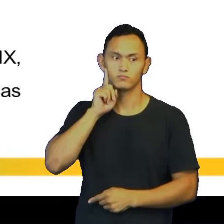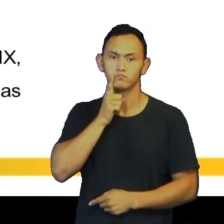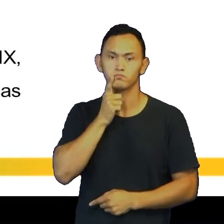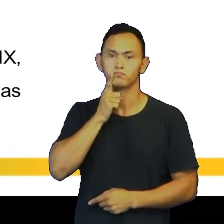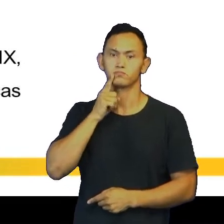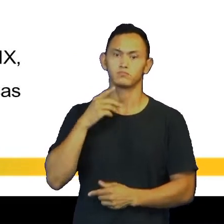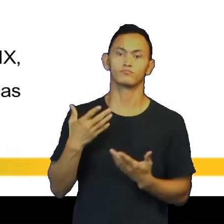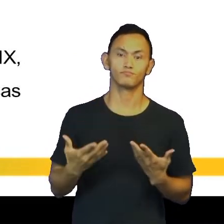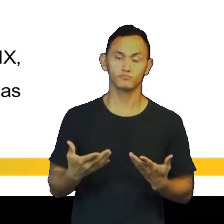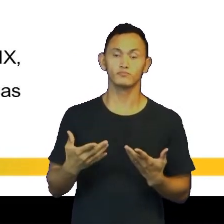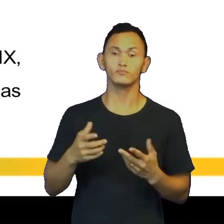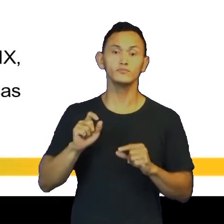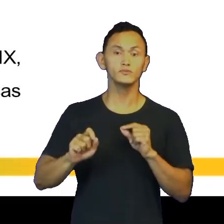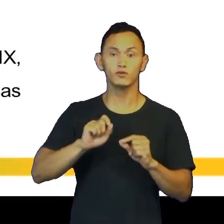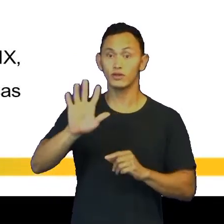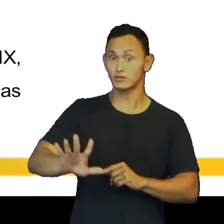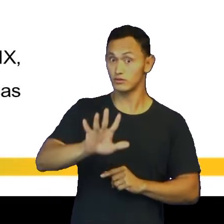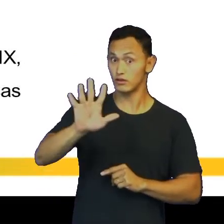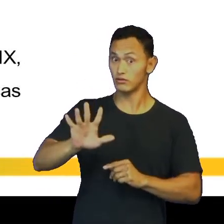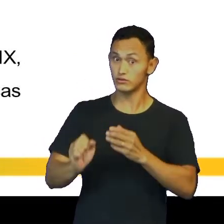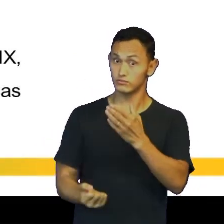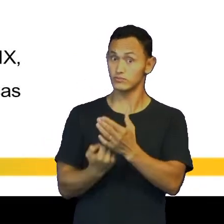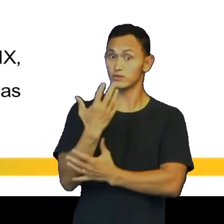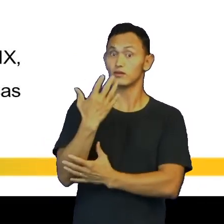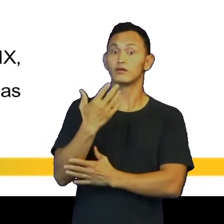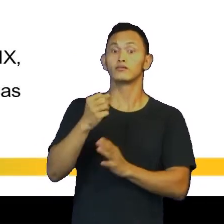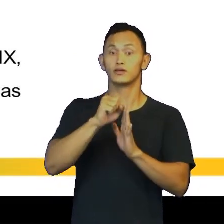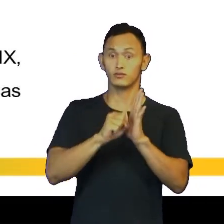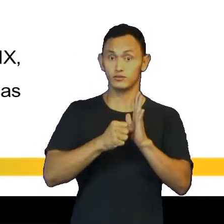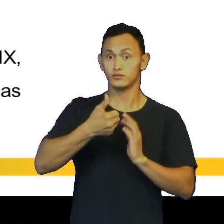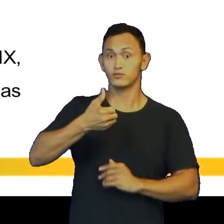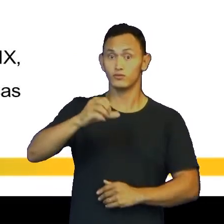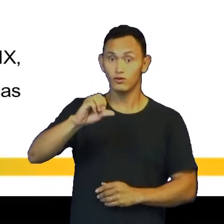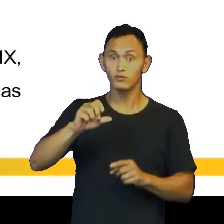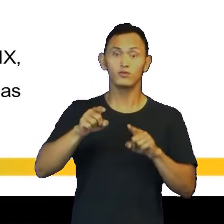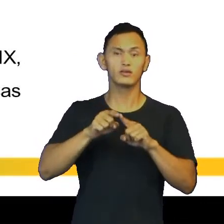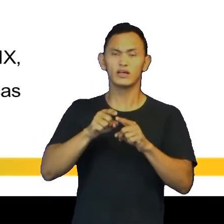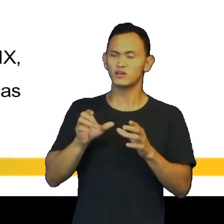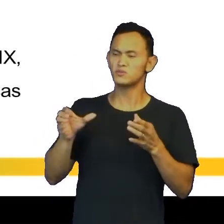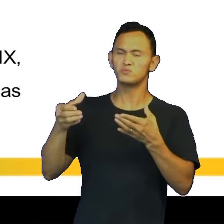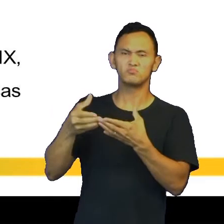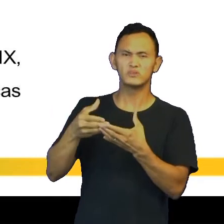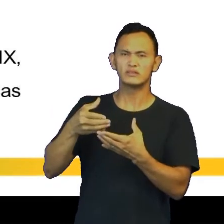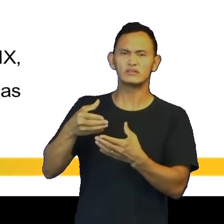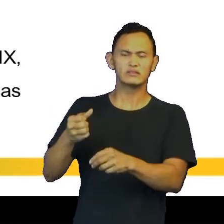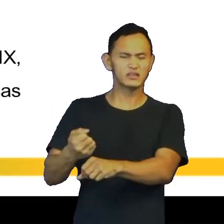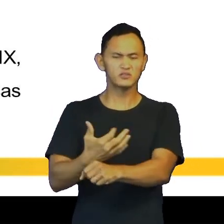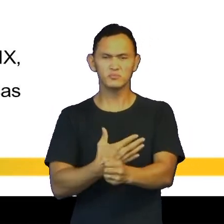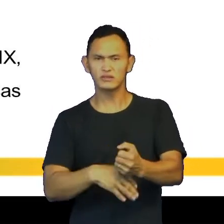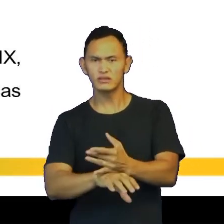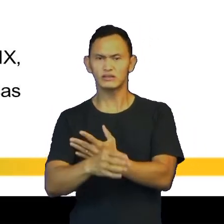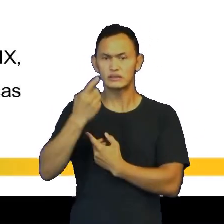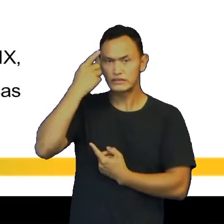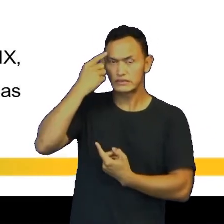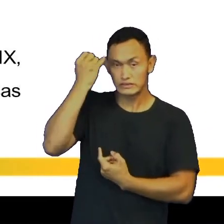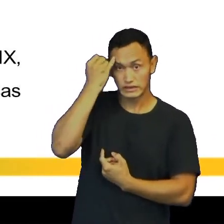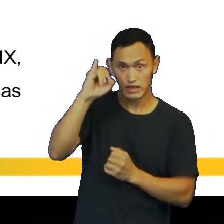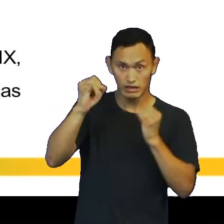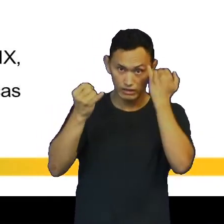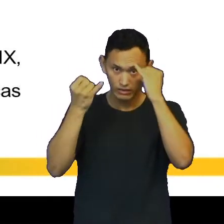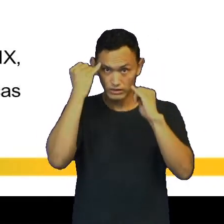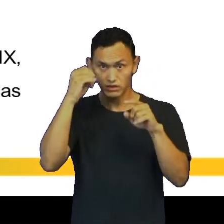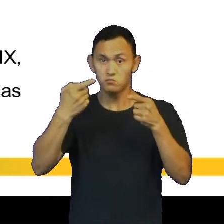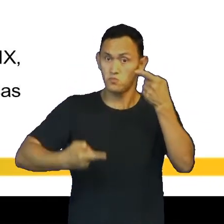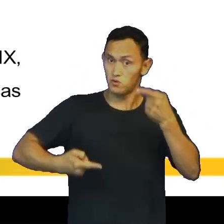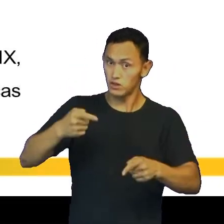assim o nacionalismo desenvolvido no século XIX compreende um conjunto de sentimentos ideais e atitudes políticas que